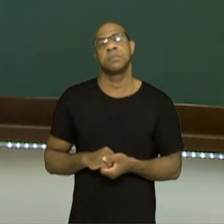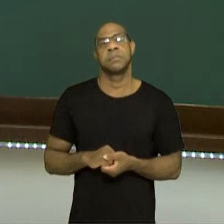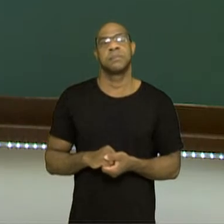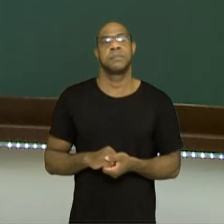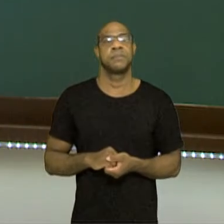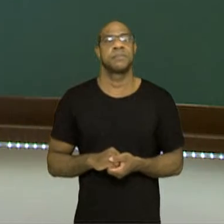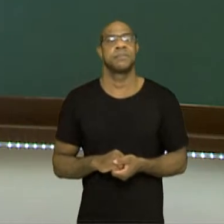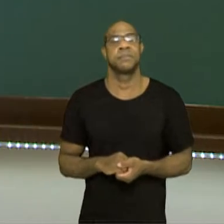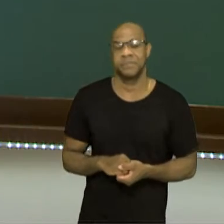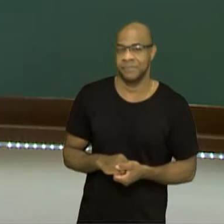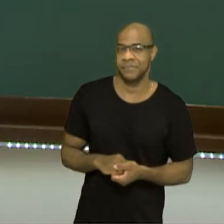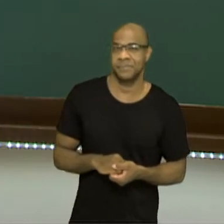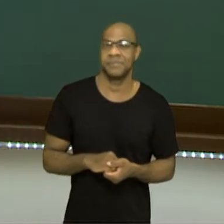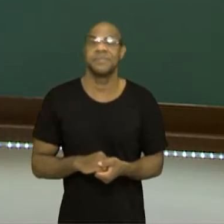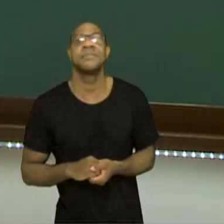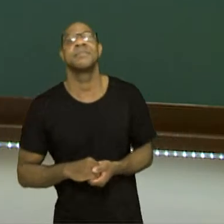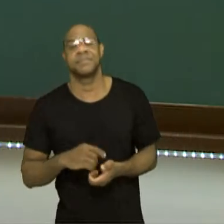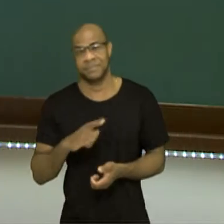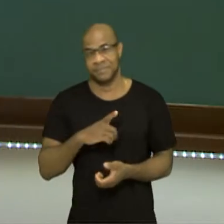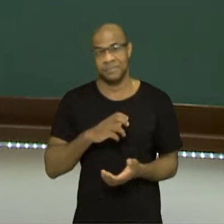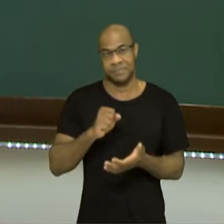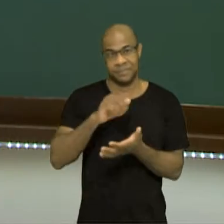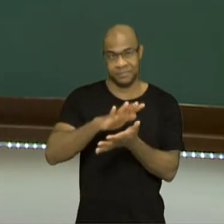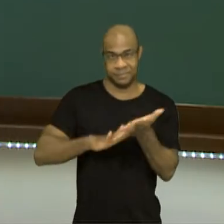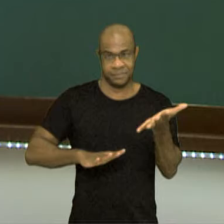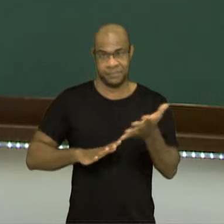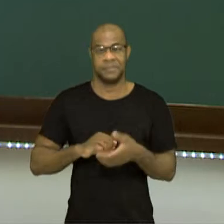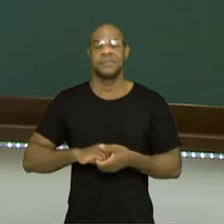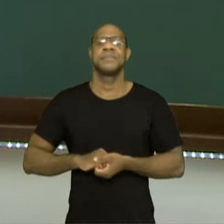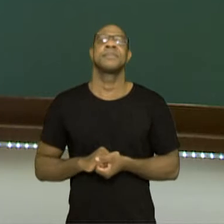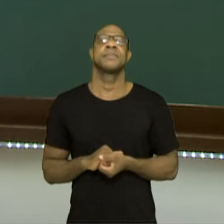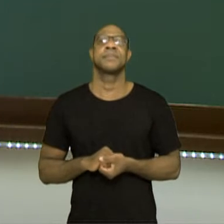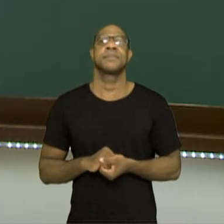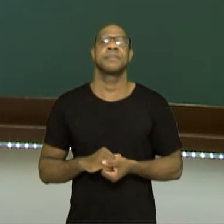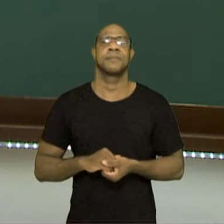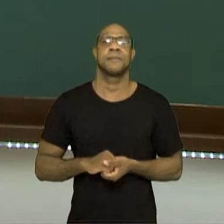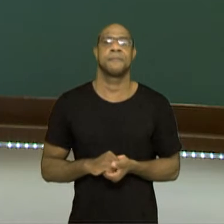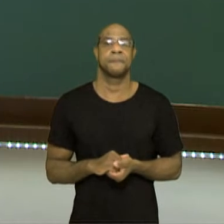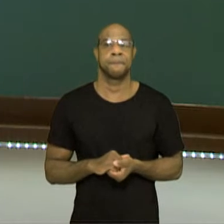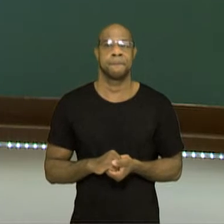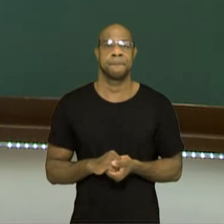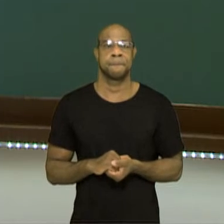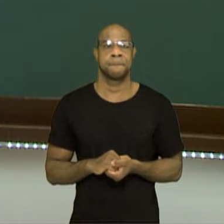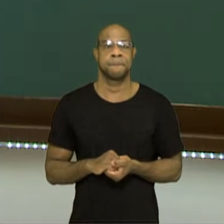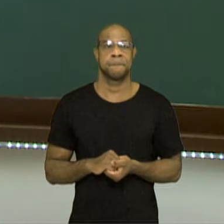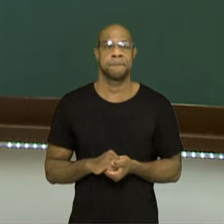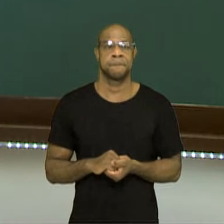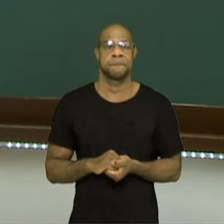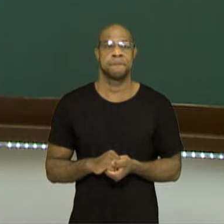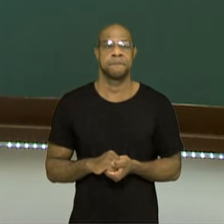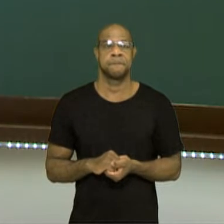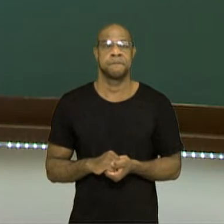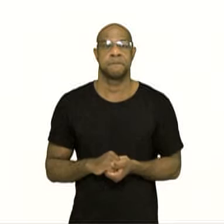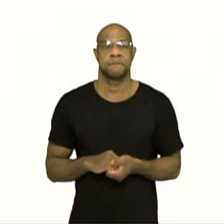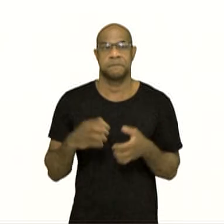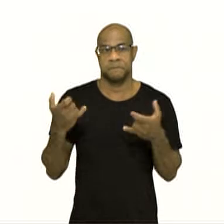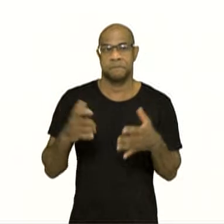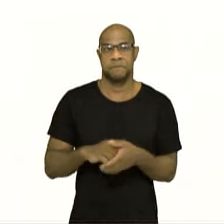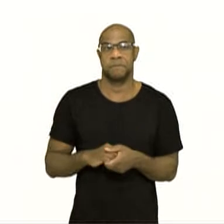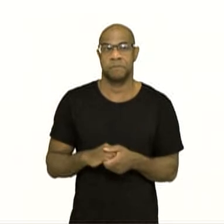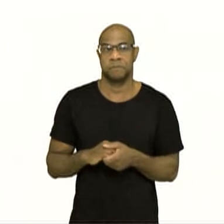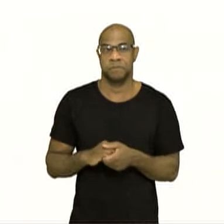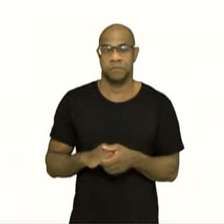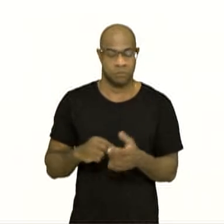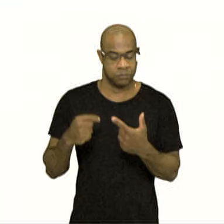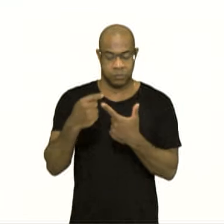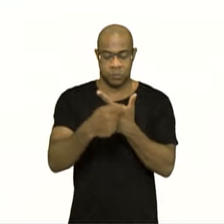Antes de darmos continuidade, temos aqui a nossa primeira atividade da aula de hoje. Olha só o que ela diz. O